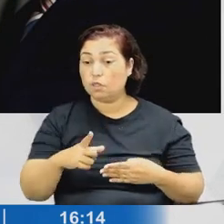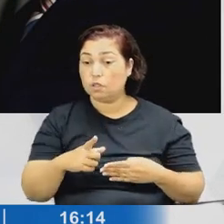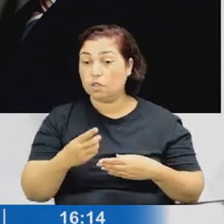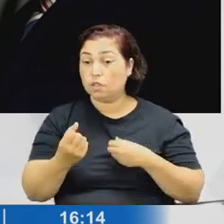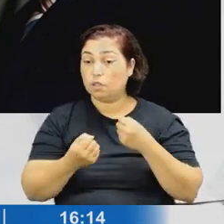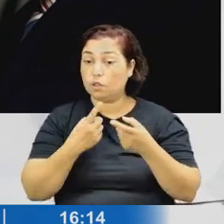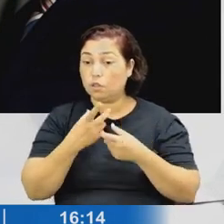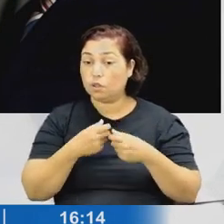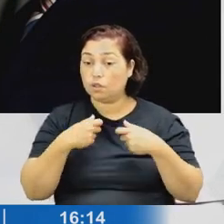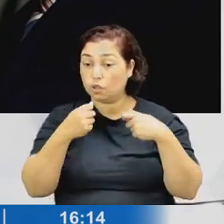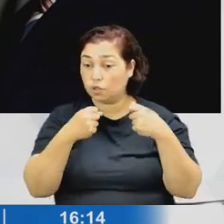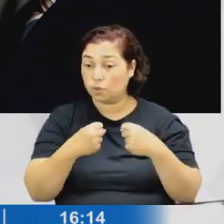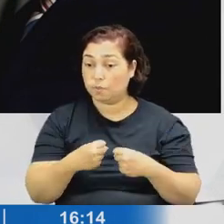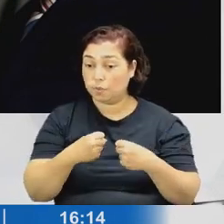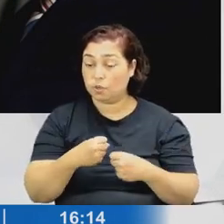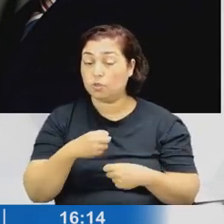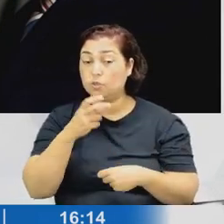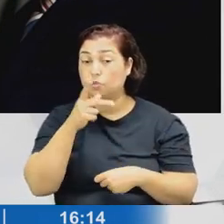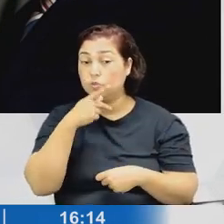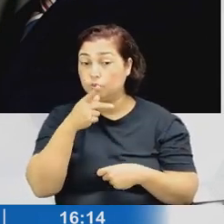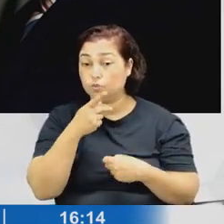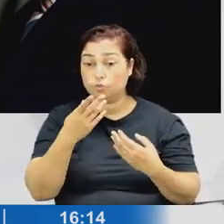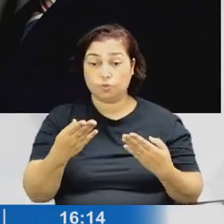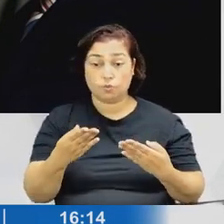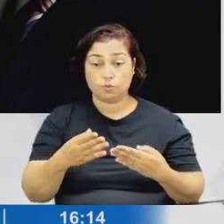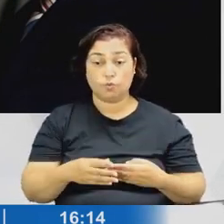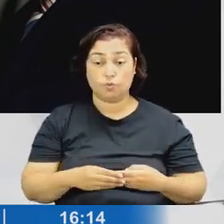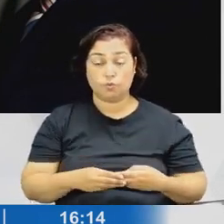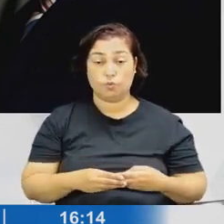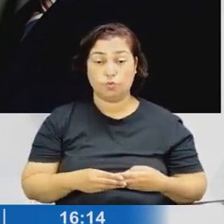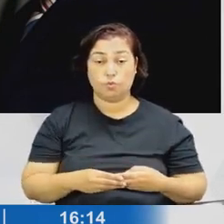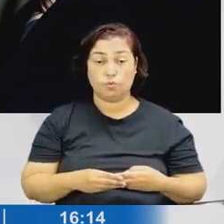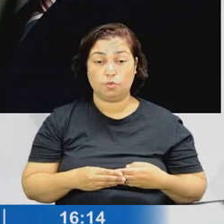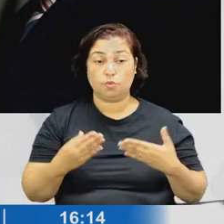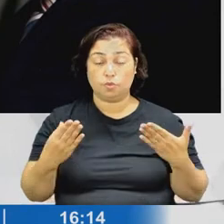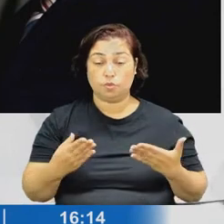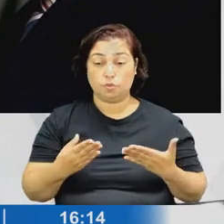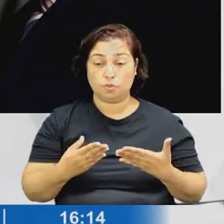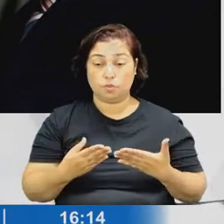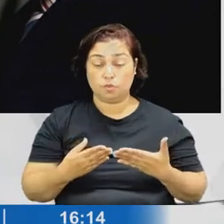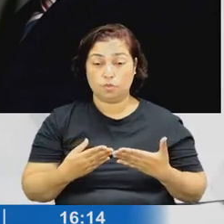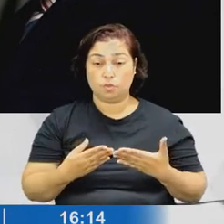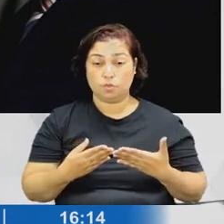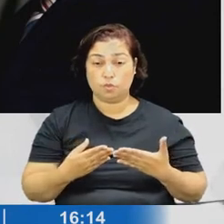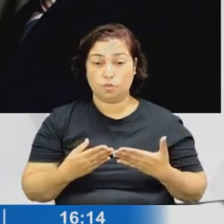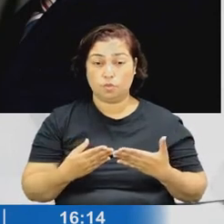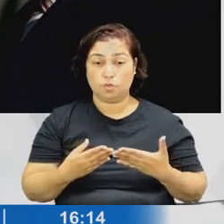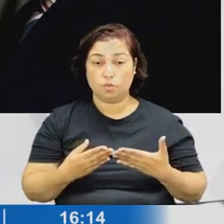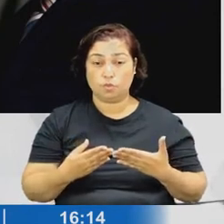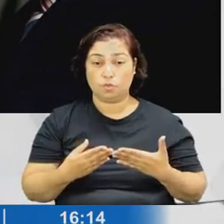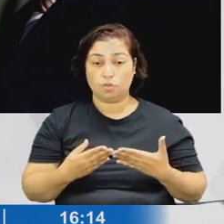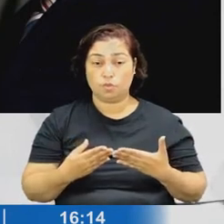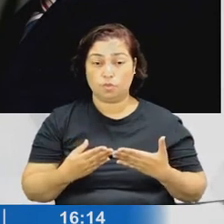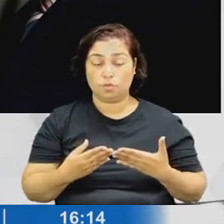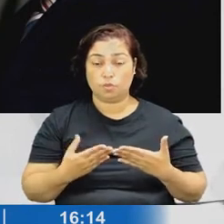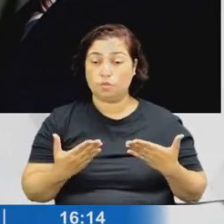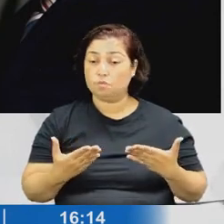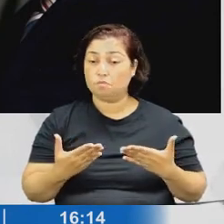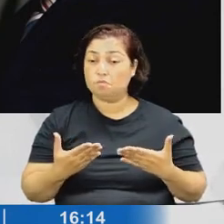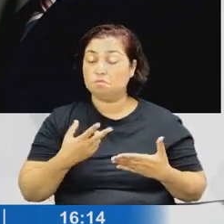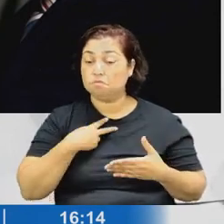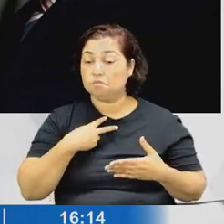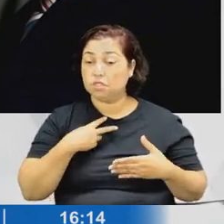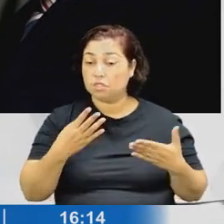poderá ser revelado porque se fosse uma coisa que uma sem isso sem sem uma amarração muito profunda não faz sentido